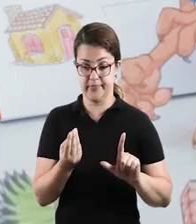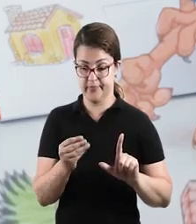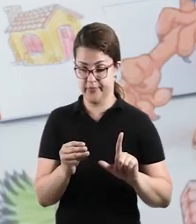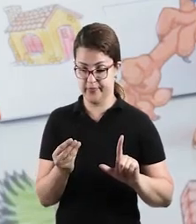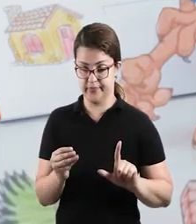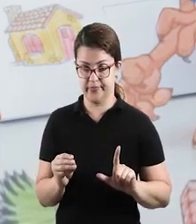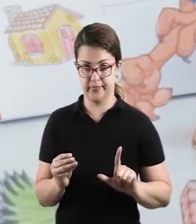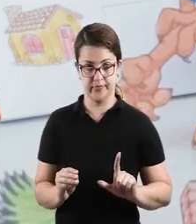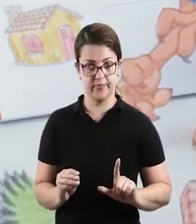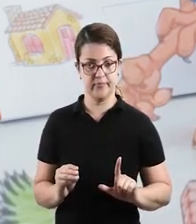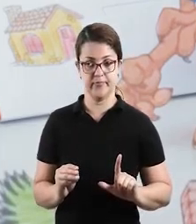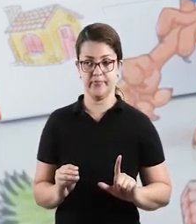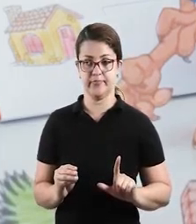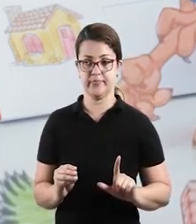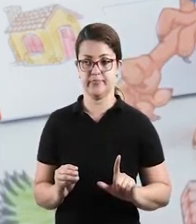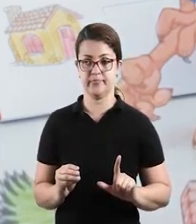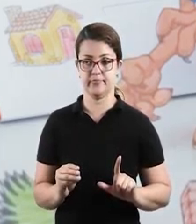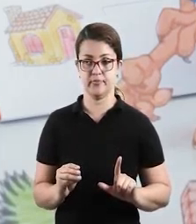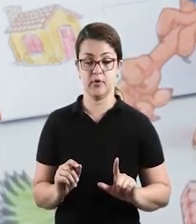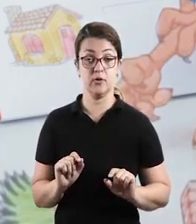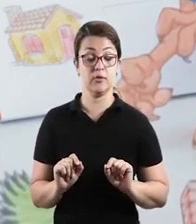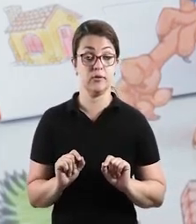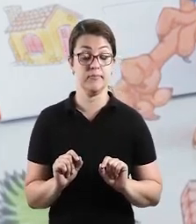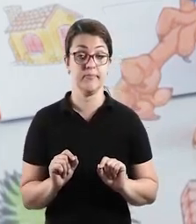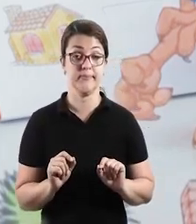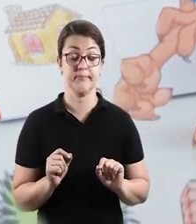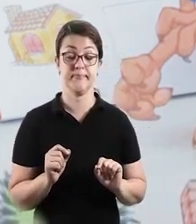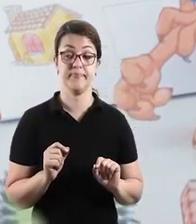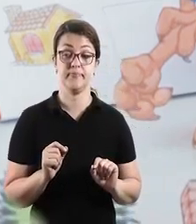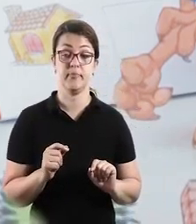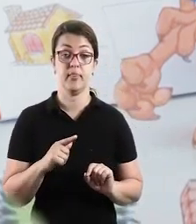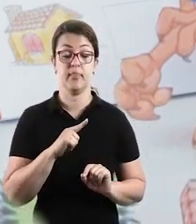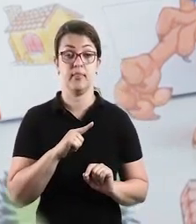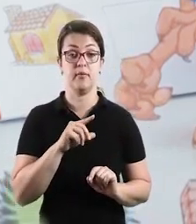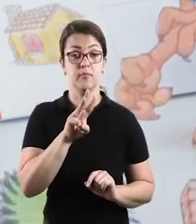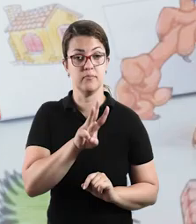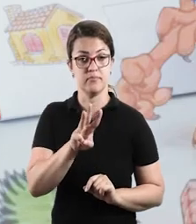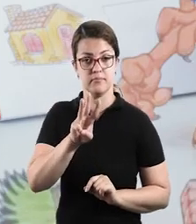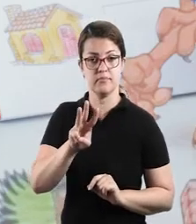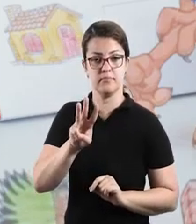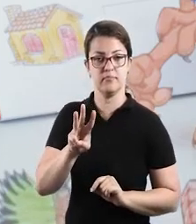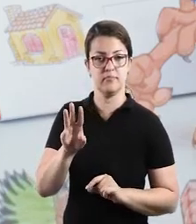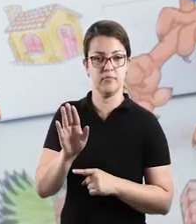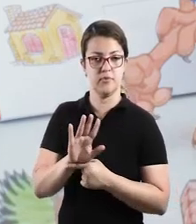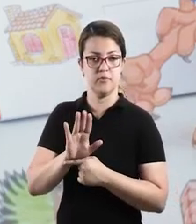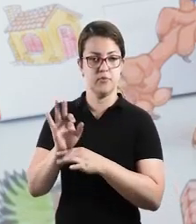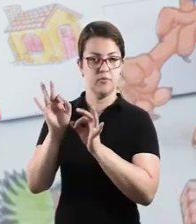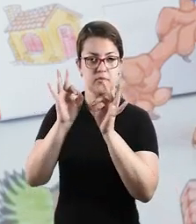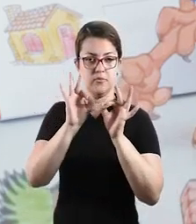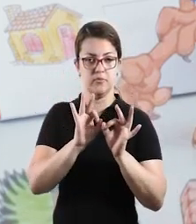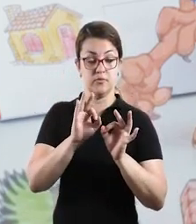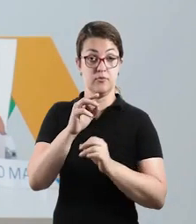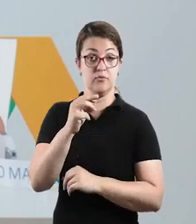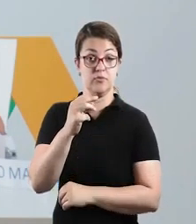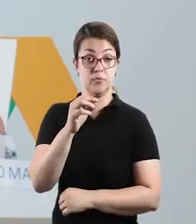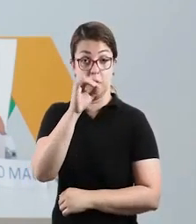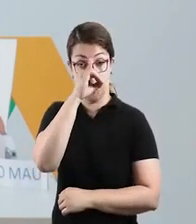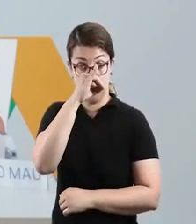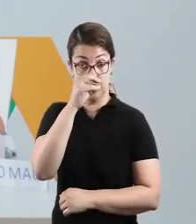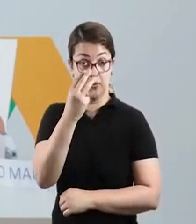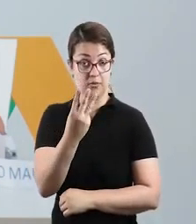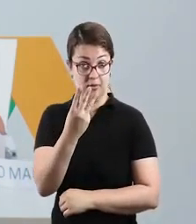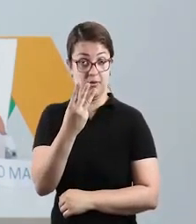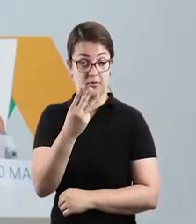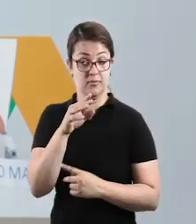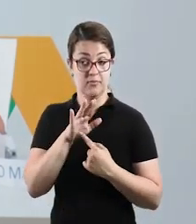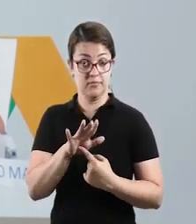quatro páginas. E, paralelo a isso, tem também um link de um vídeo da história dos três porquinhos.